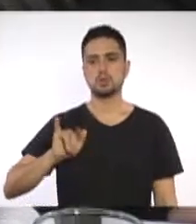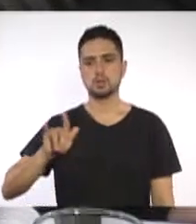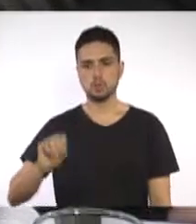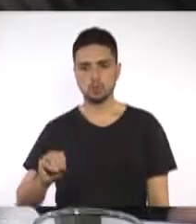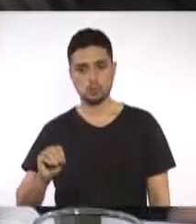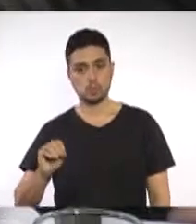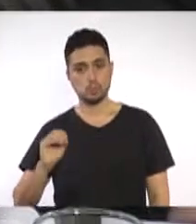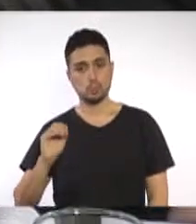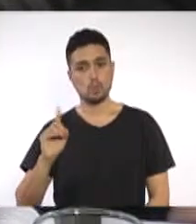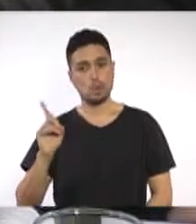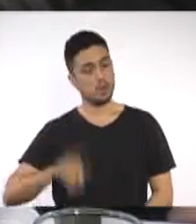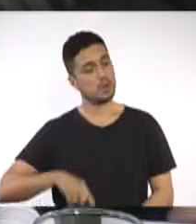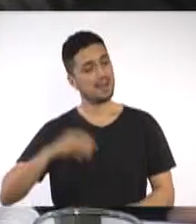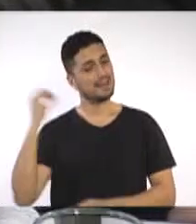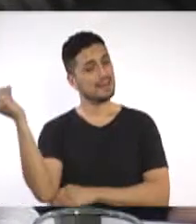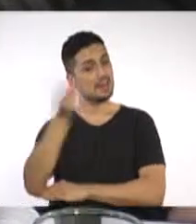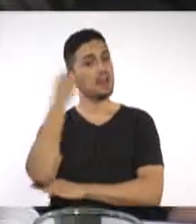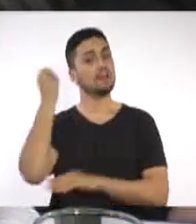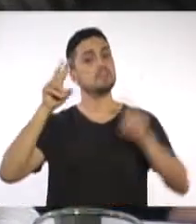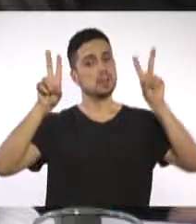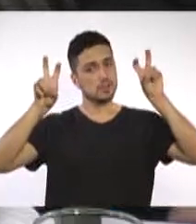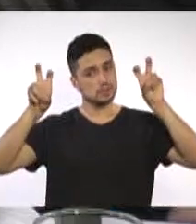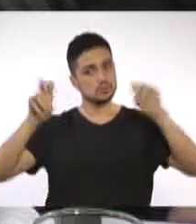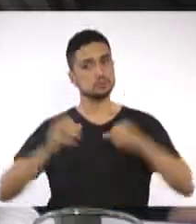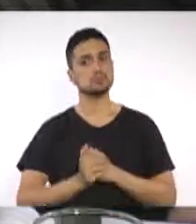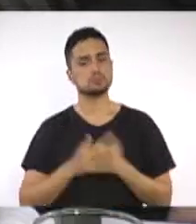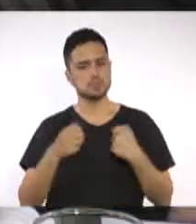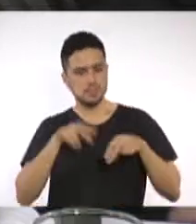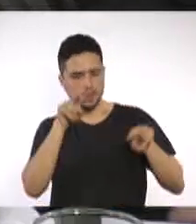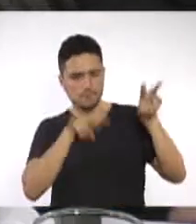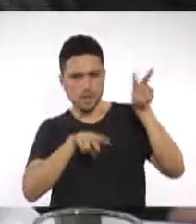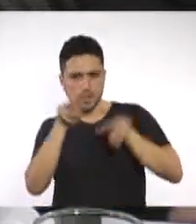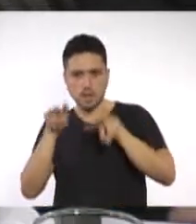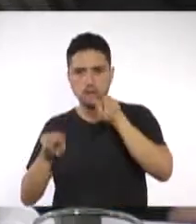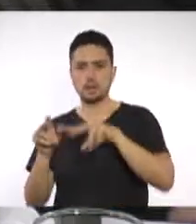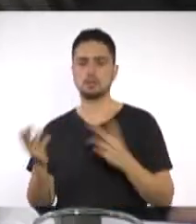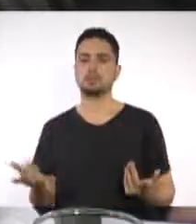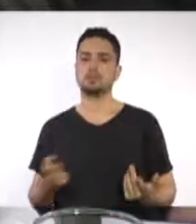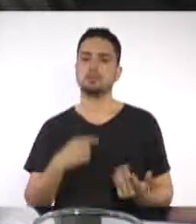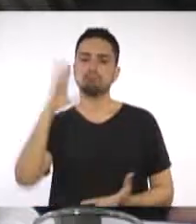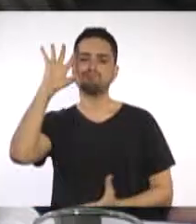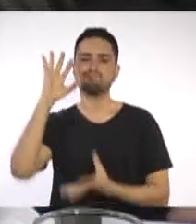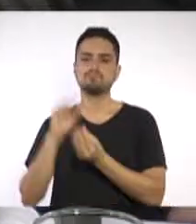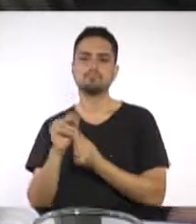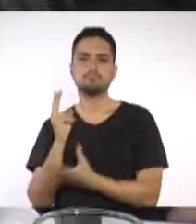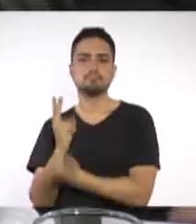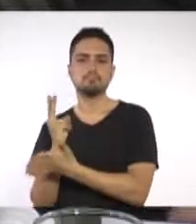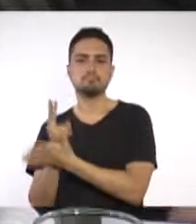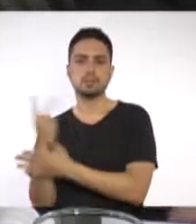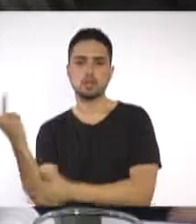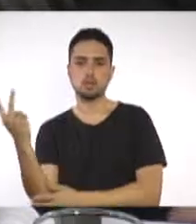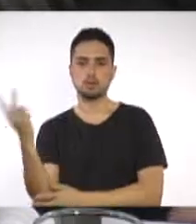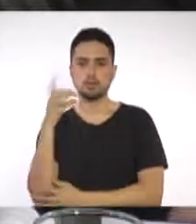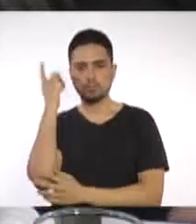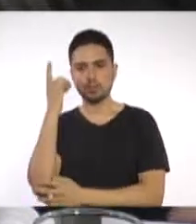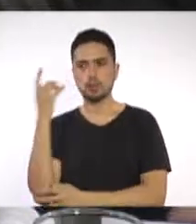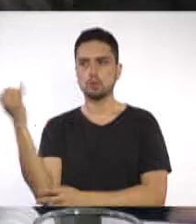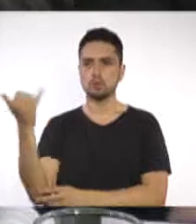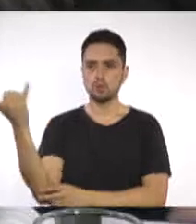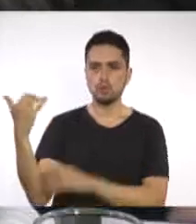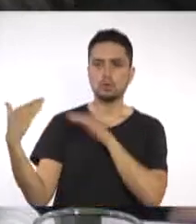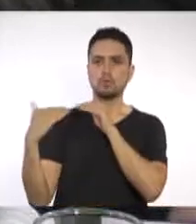importante de ser avaliada, de que não, no nosso entendimento, vai na mesma linha dos outros dois deputados. Não